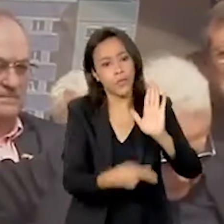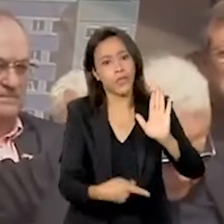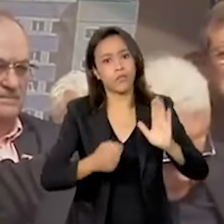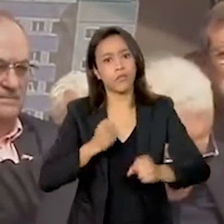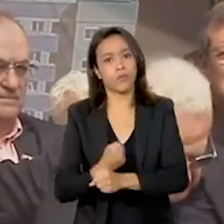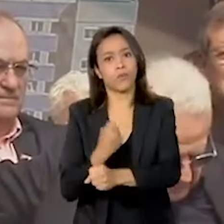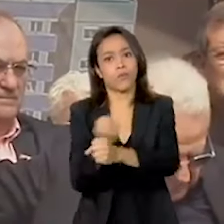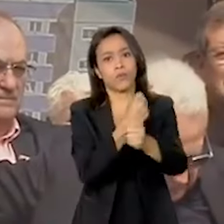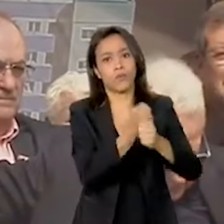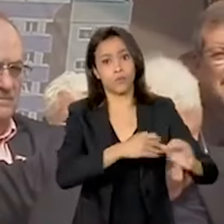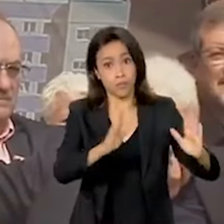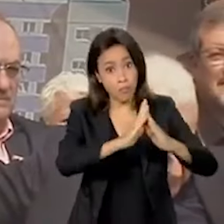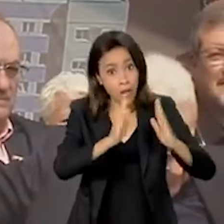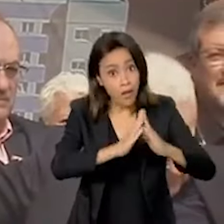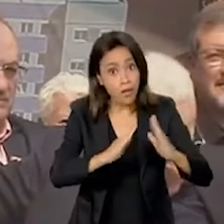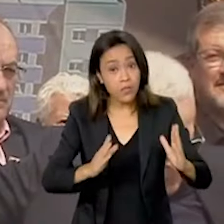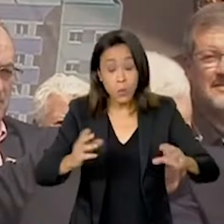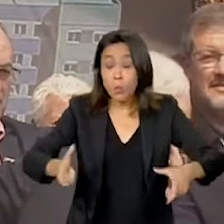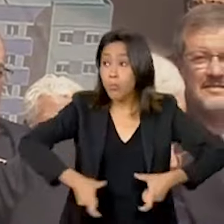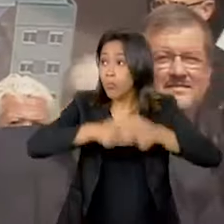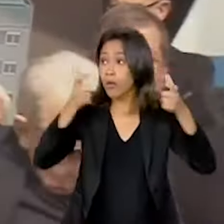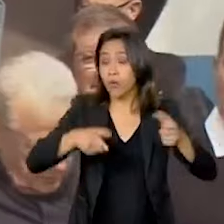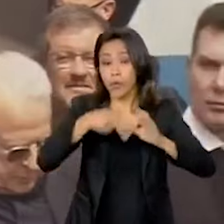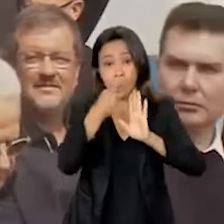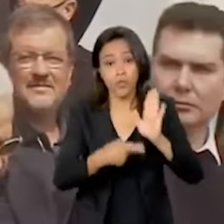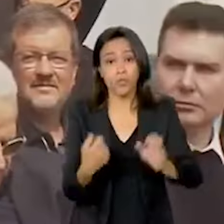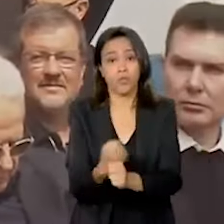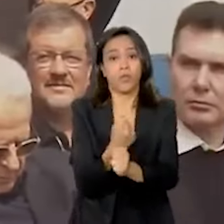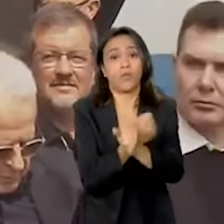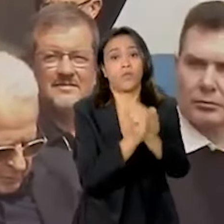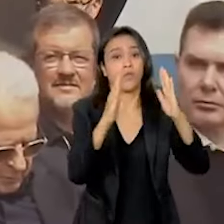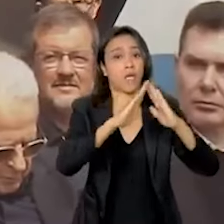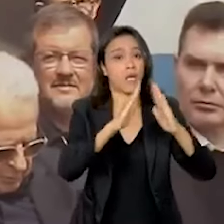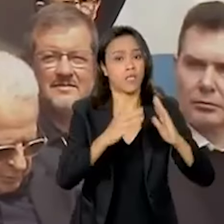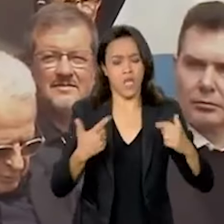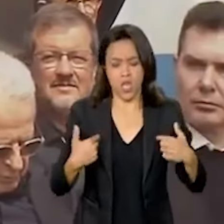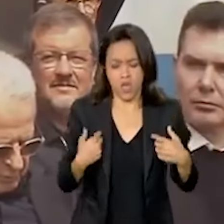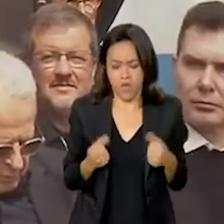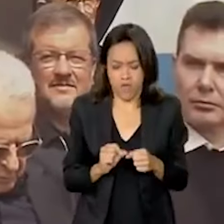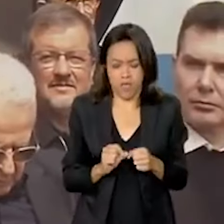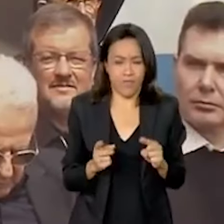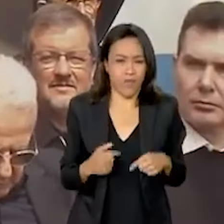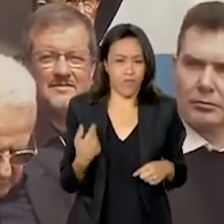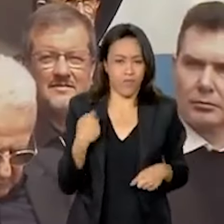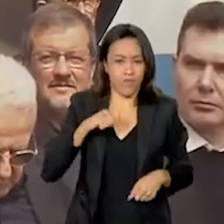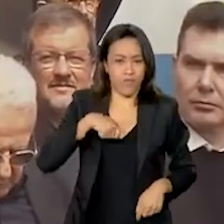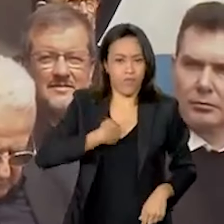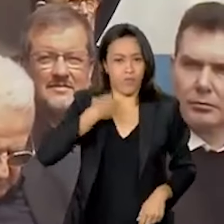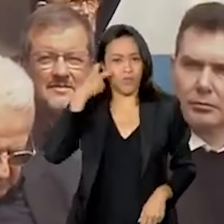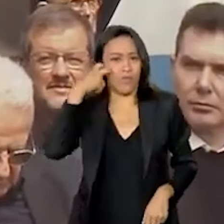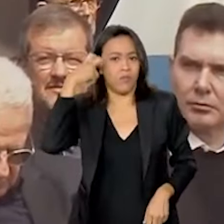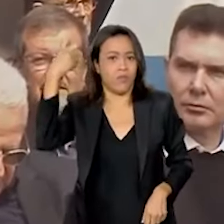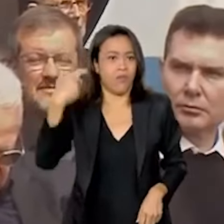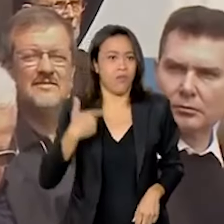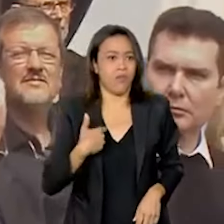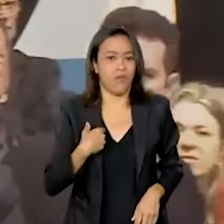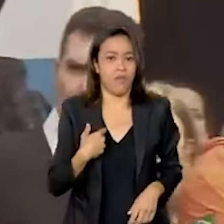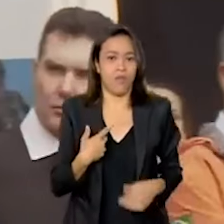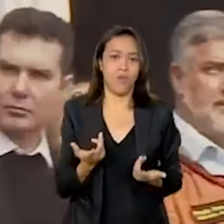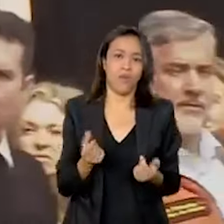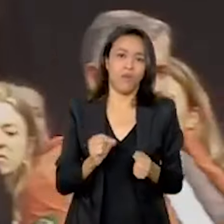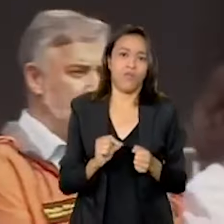conheceu, o maior projeto habitacional, eu não fiz porque sou intelectual. Eu não fiz